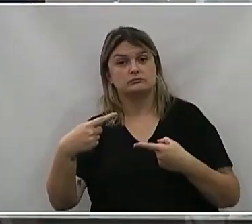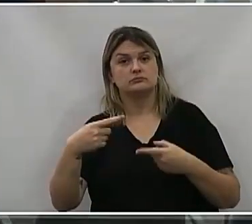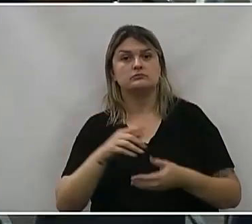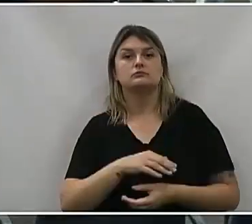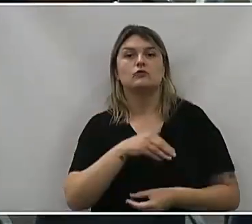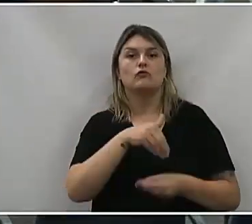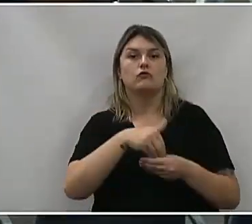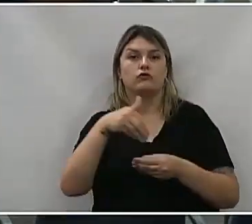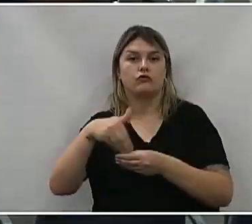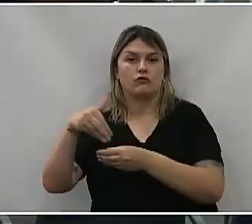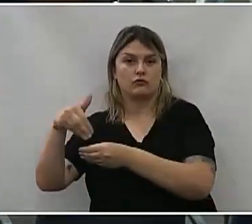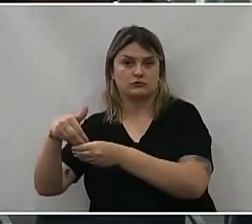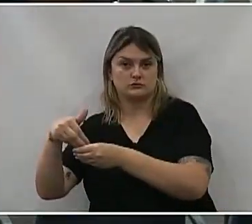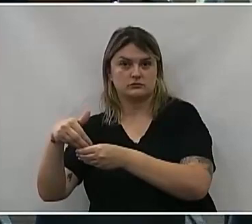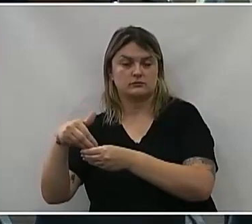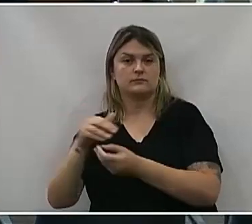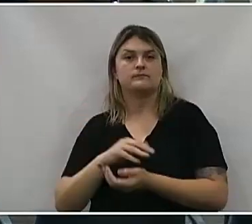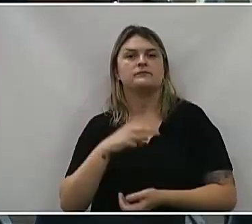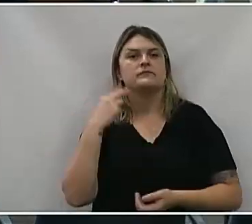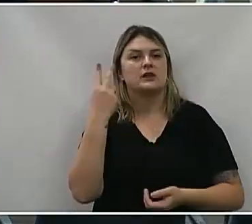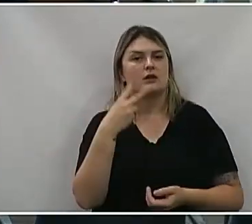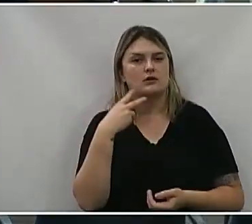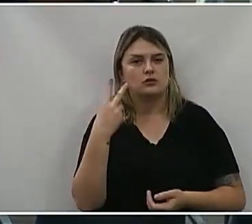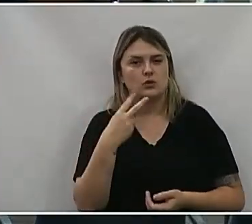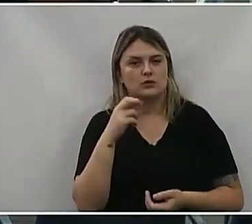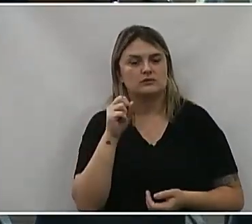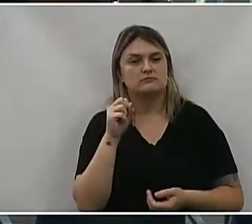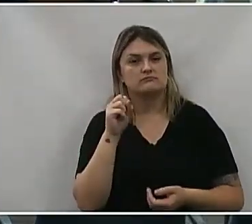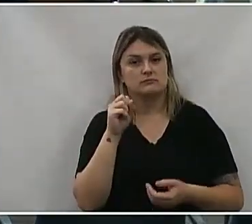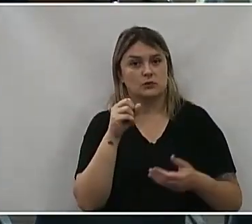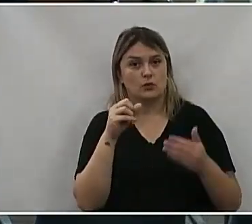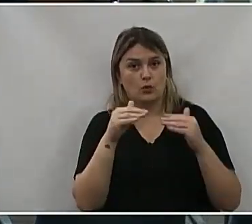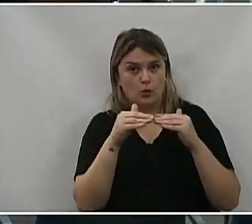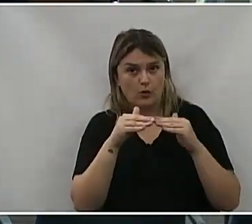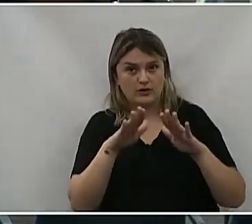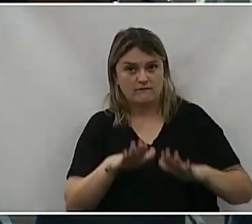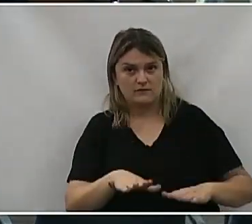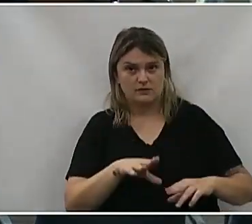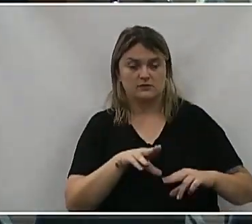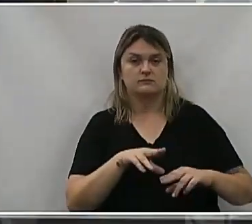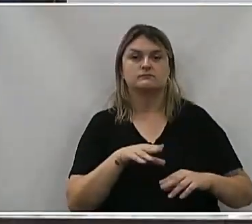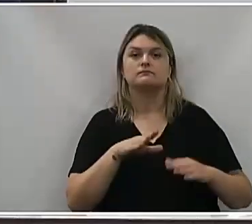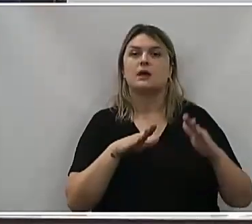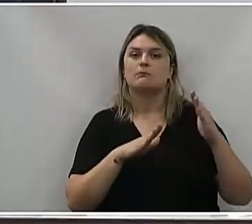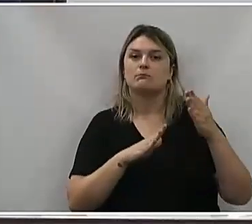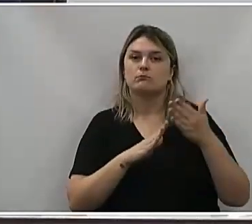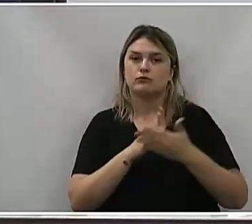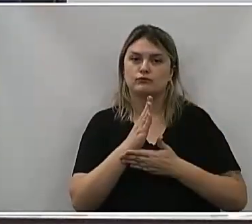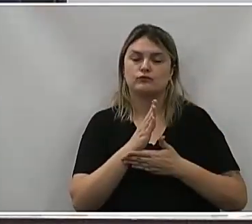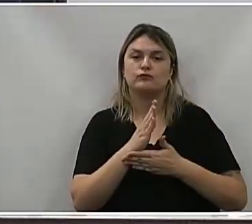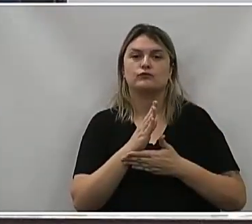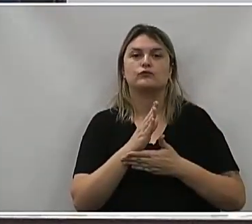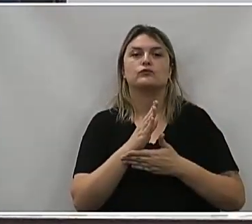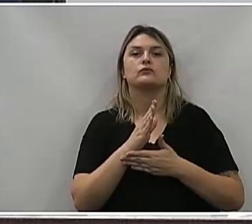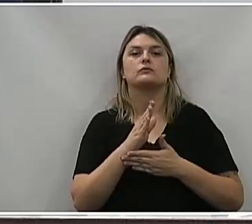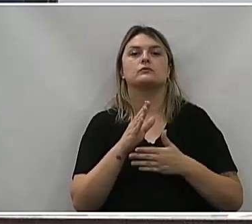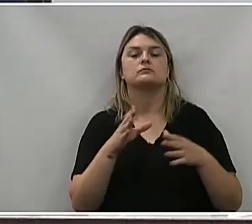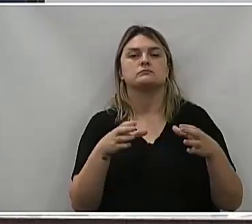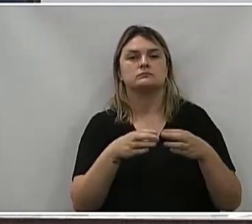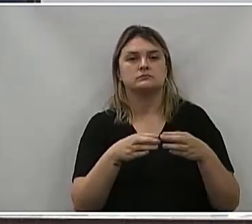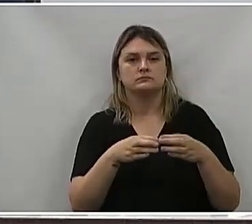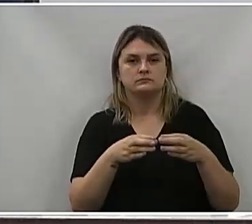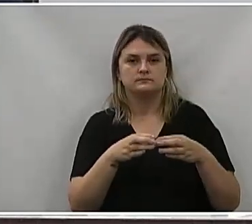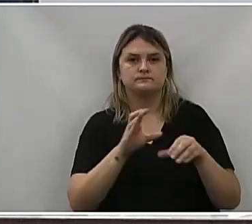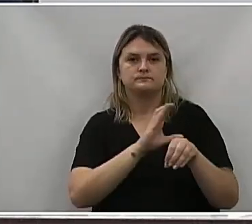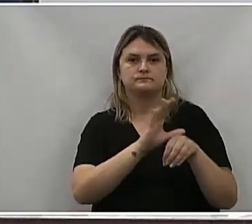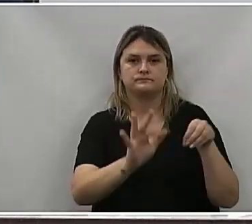em votação, senhores vereadores que aprovam, permaneçam como estão. Está aprovado o parecer fundamentado da Comissão